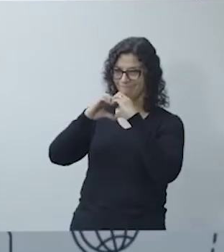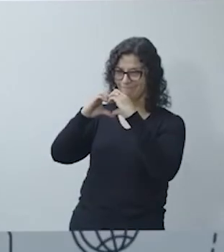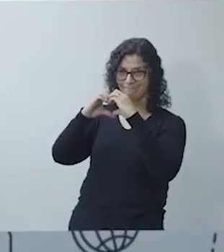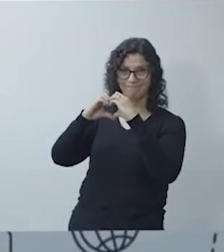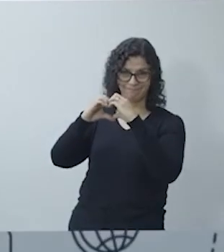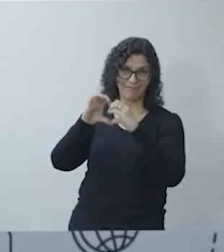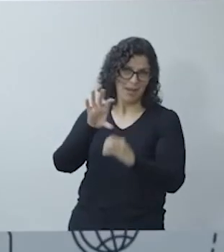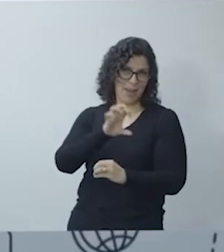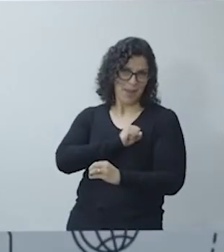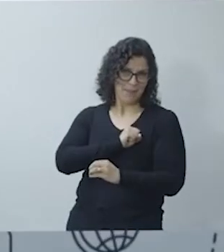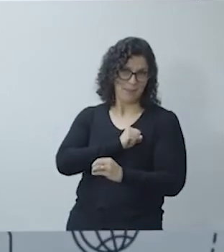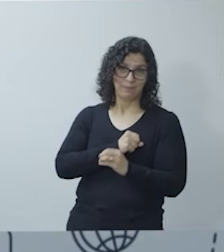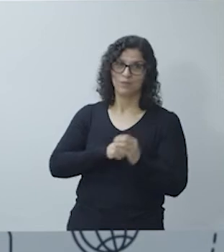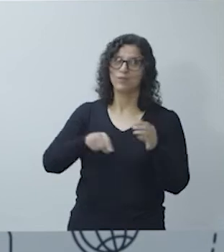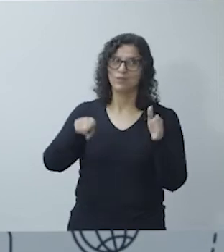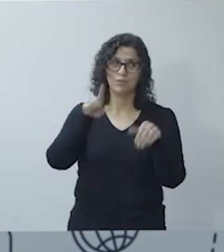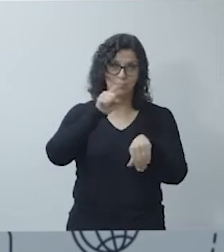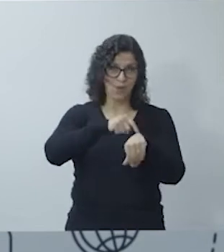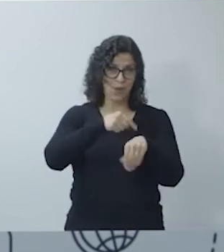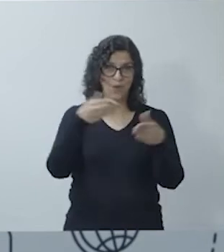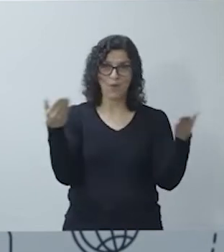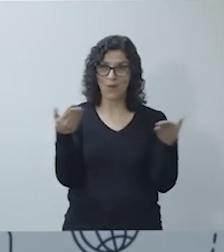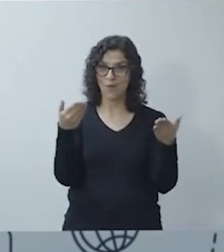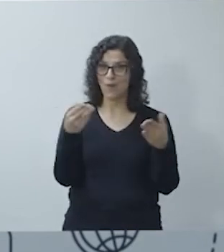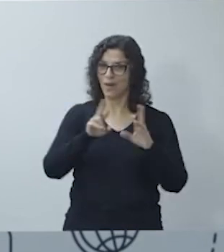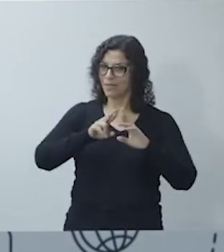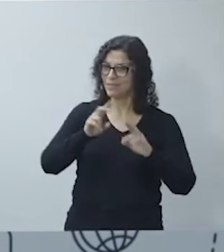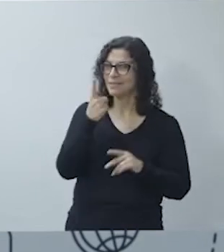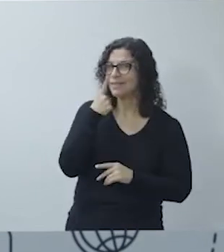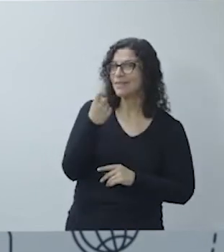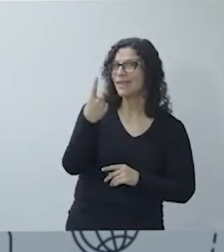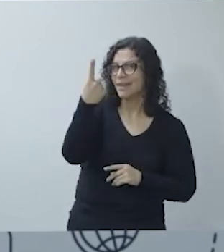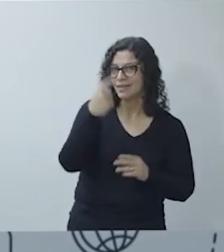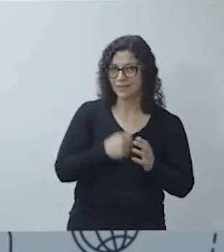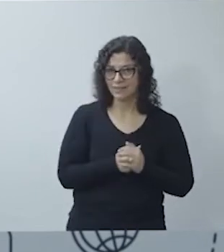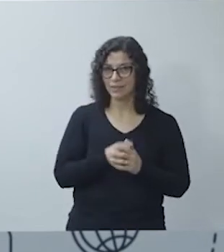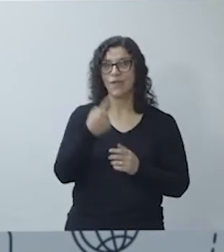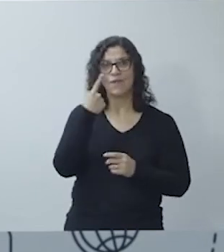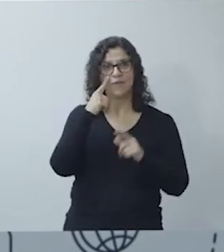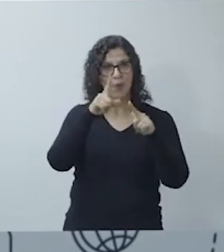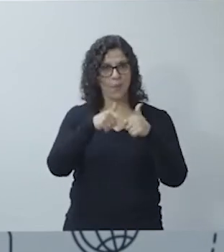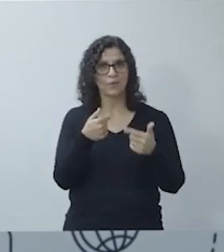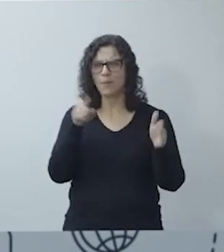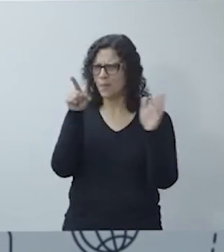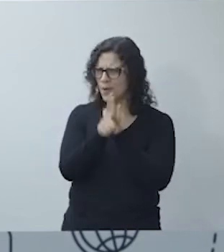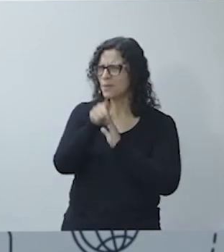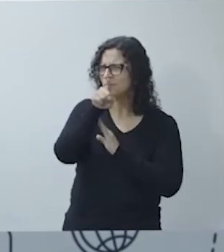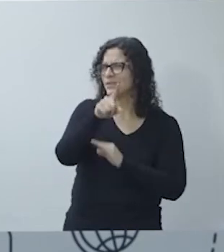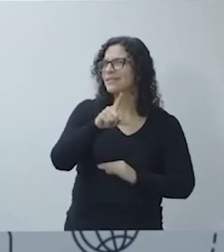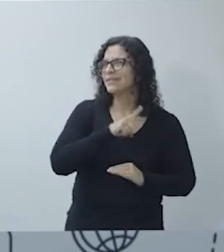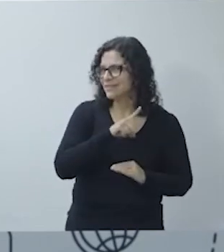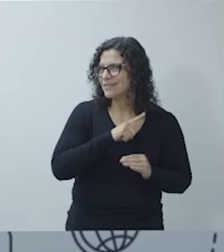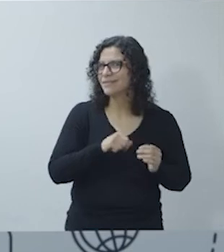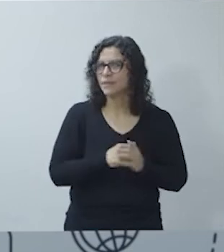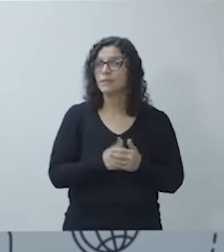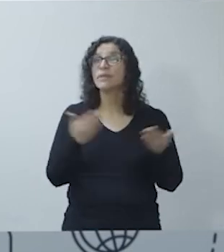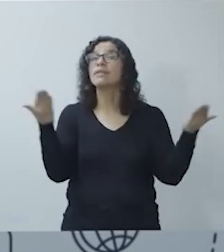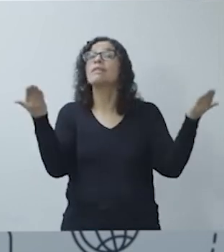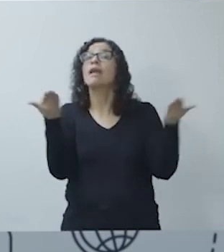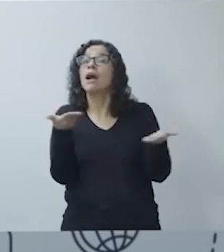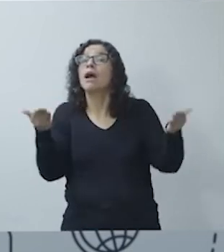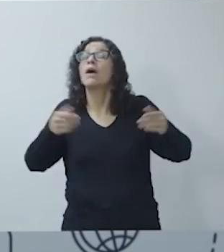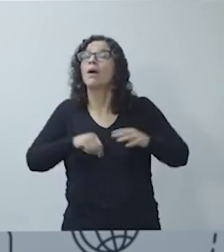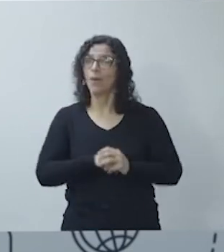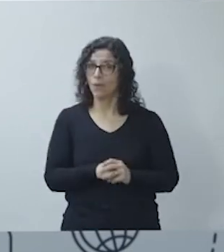apaixonou-se. Olha, chegamos em um momento bem interessante. Por isso, eu tenho uma pergunta para vocês. E